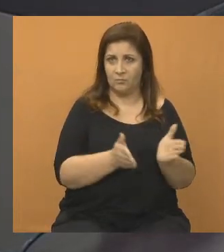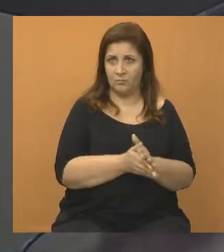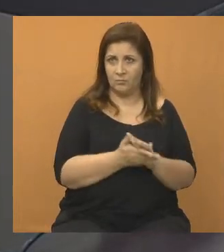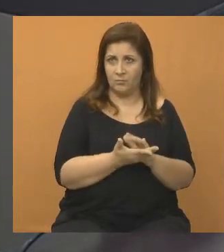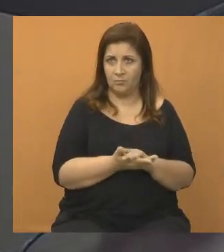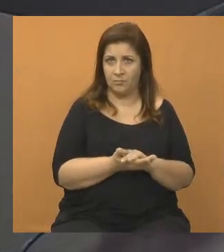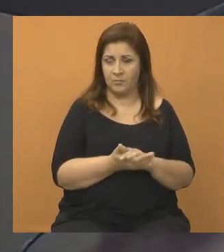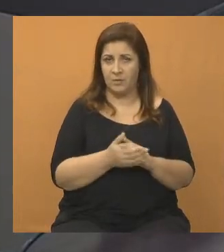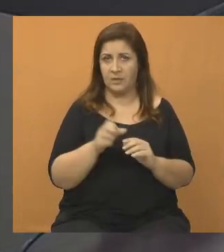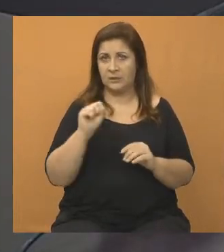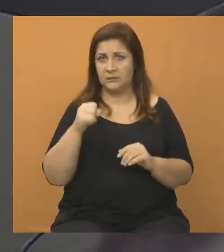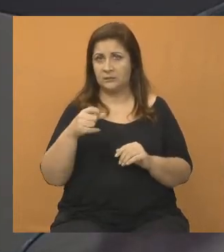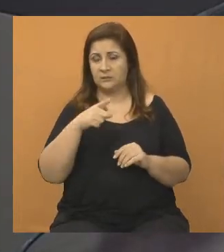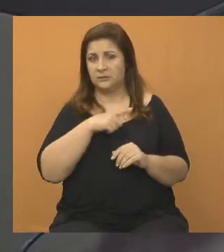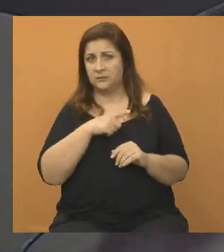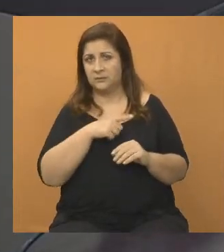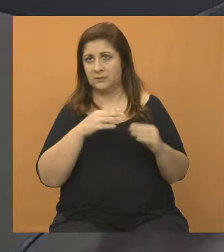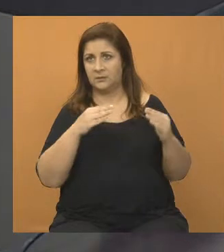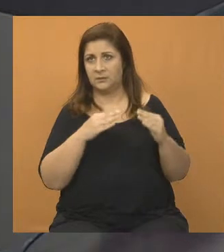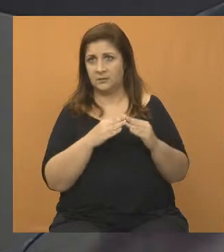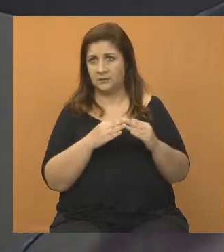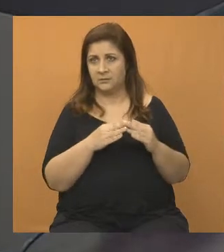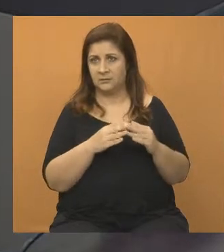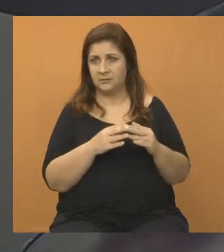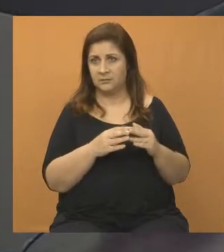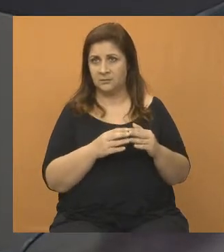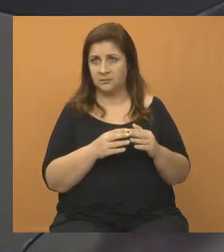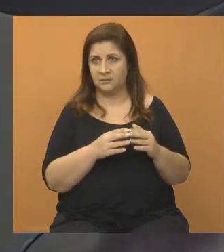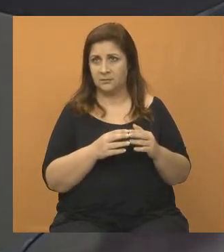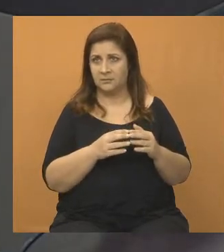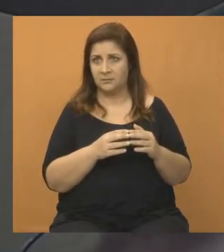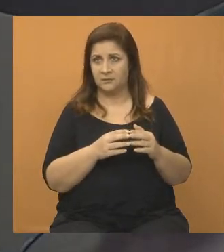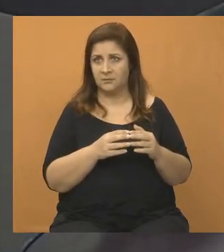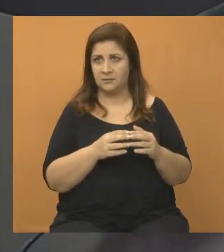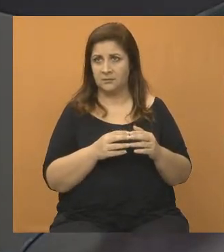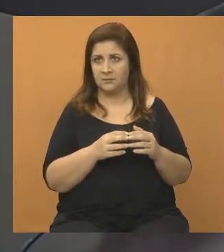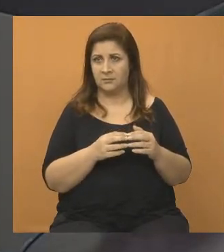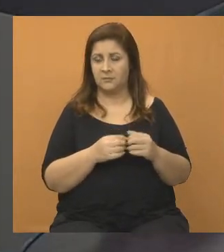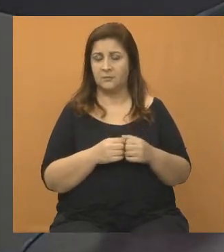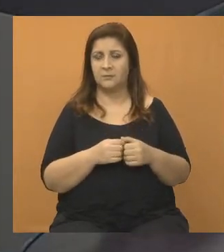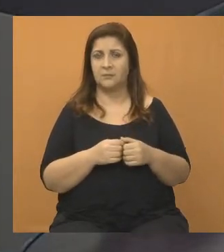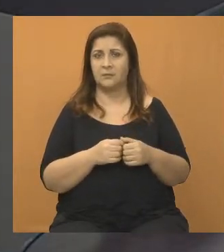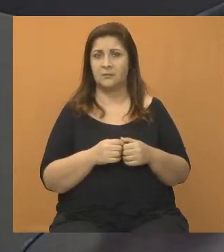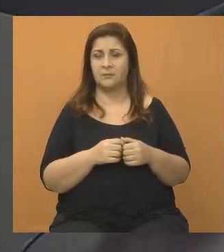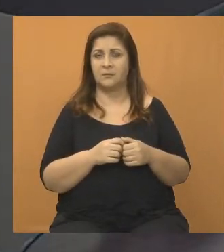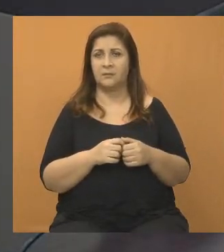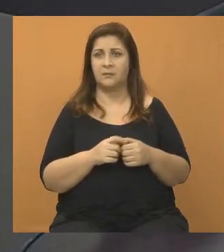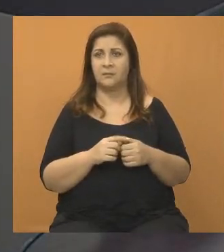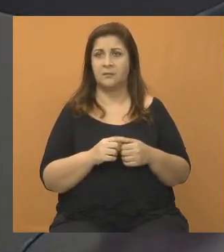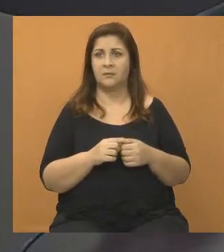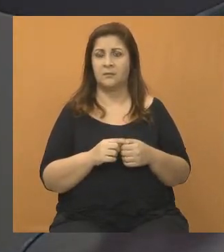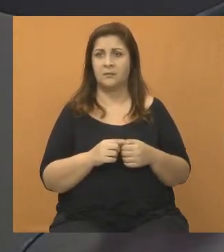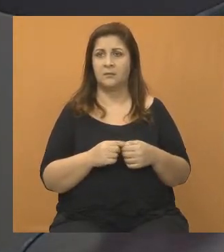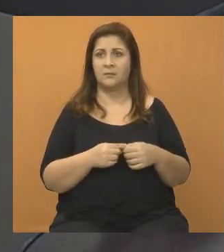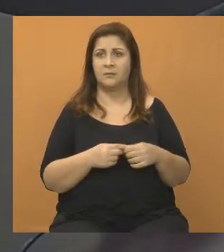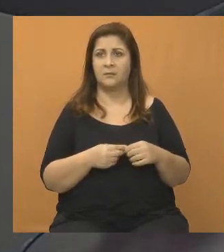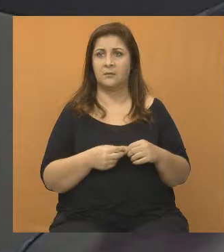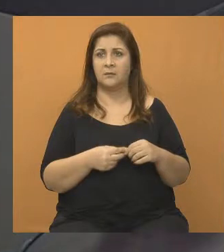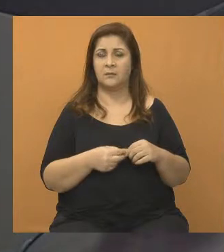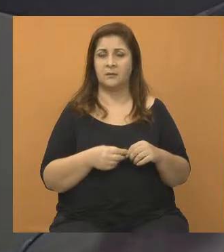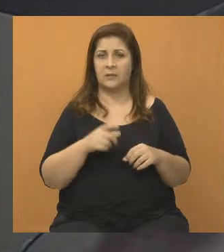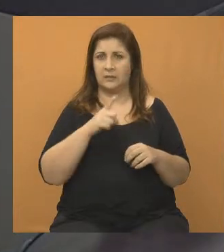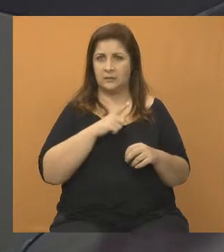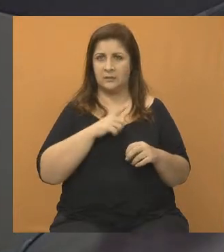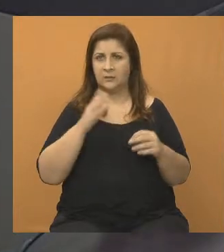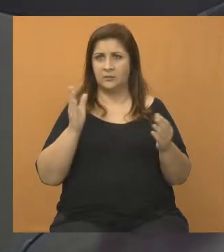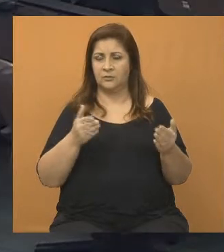casa, para igual aquelas casas de Jardim do Vale? Não, para quem tem. Você pra tem quem já uma tem casa da